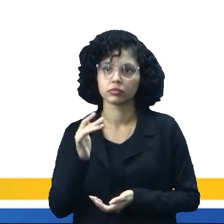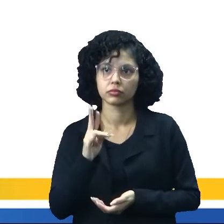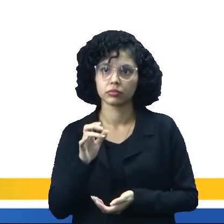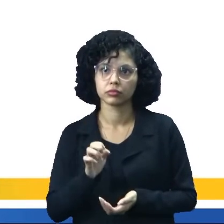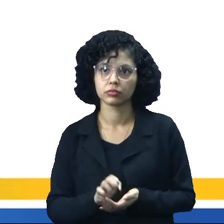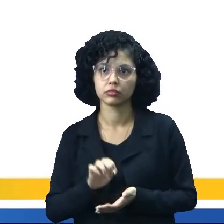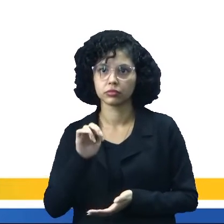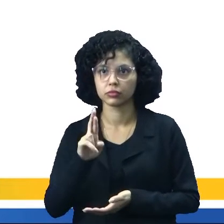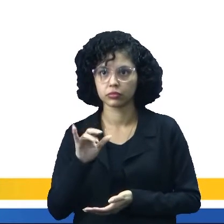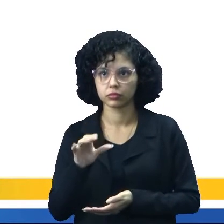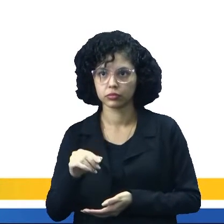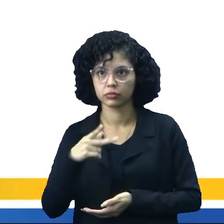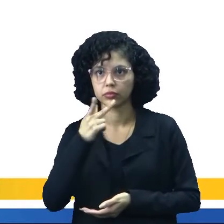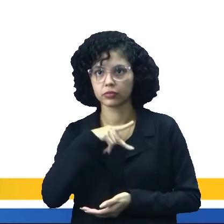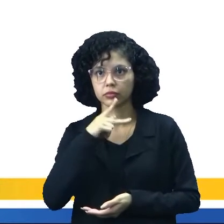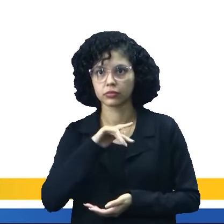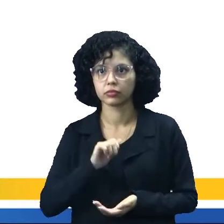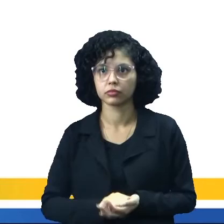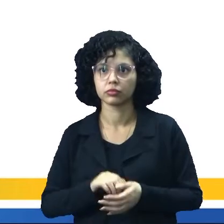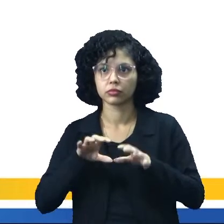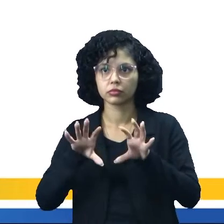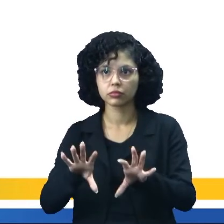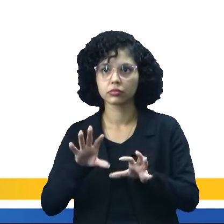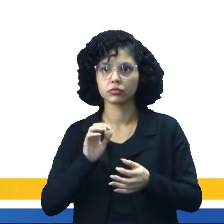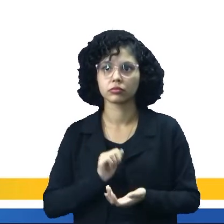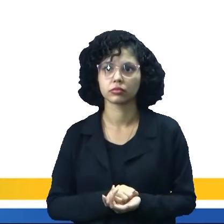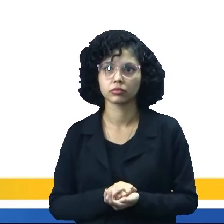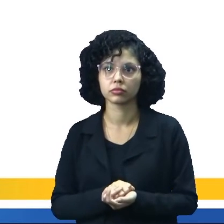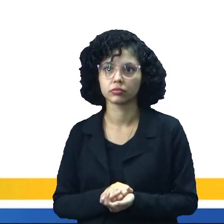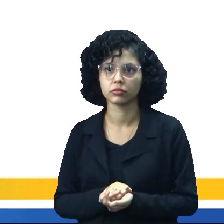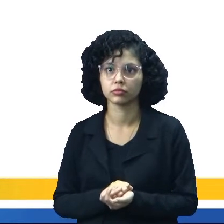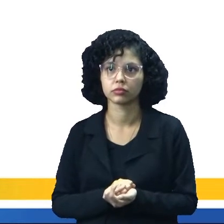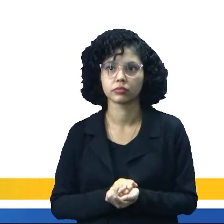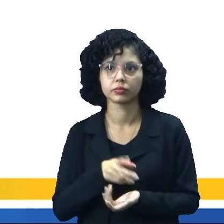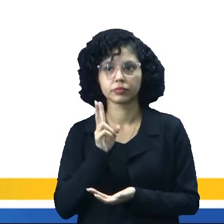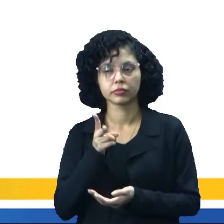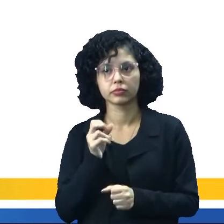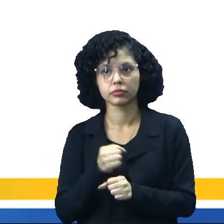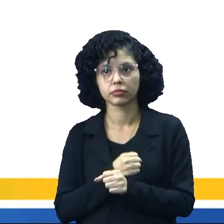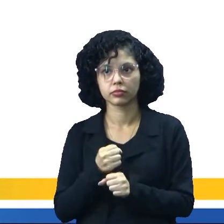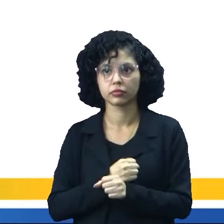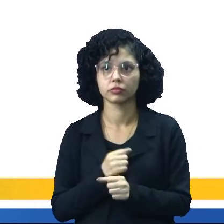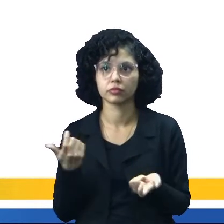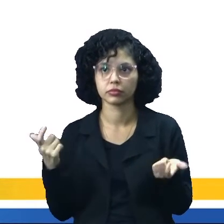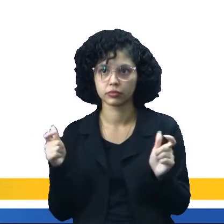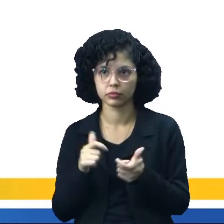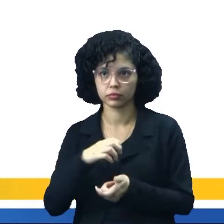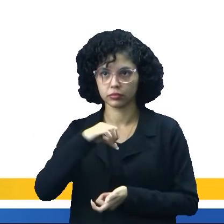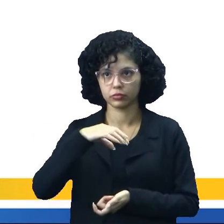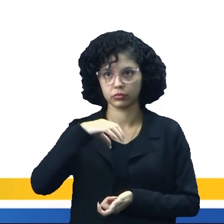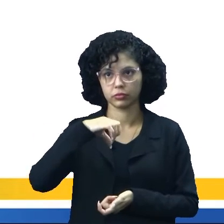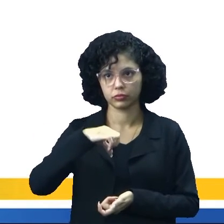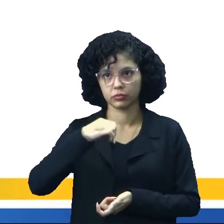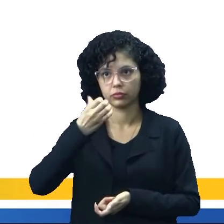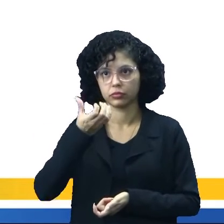para o Haiti, Equador e Peru. Nesse mesmo ano, houve o quê? Houve uma redução